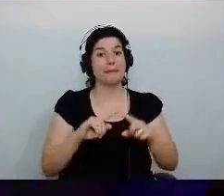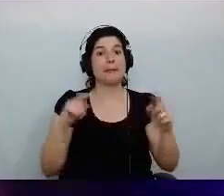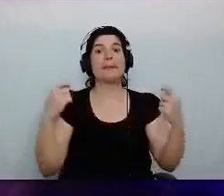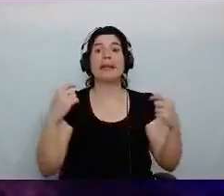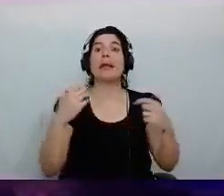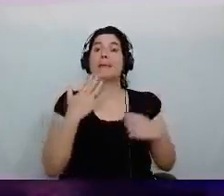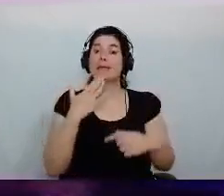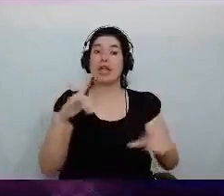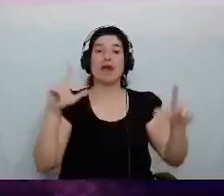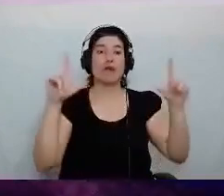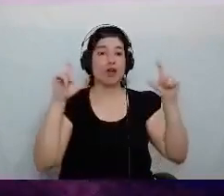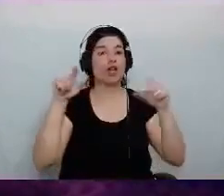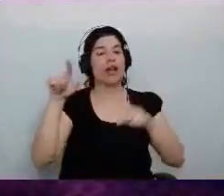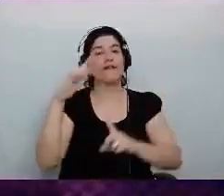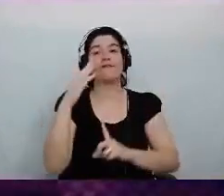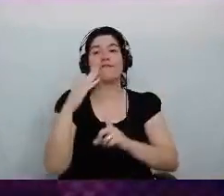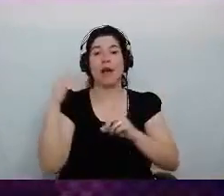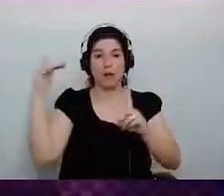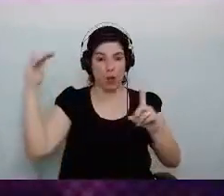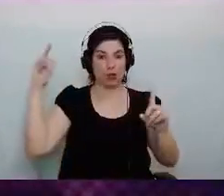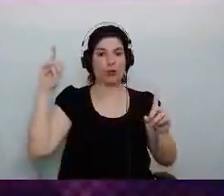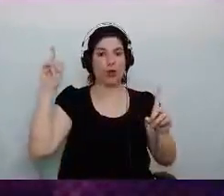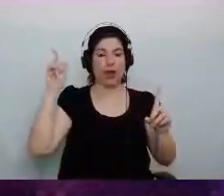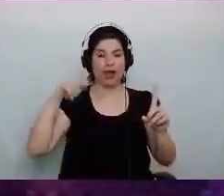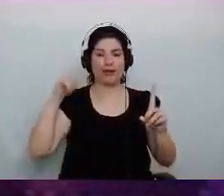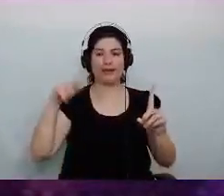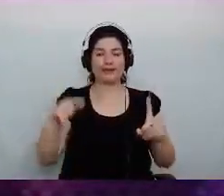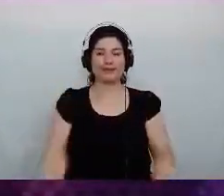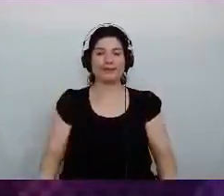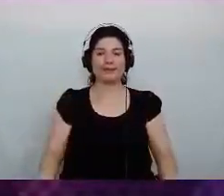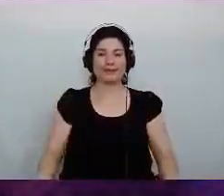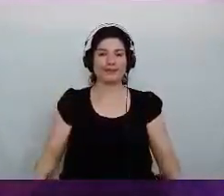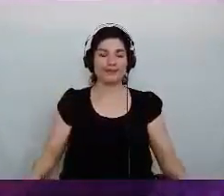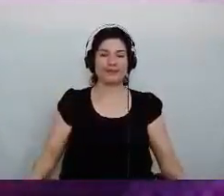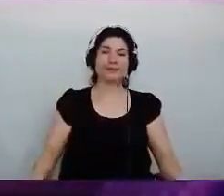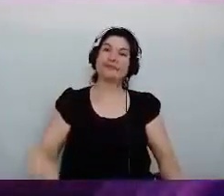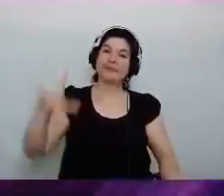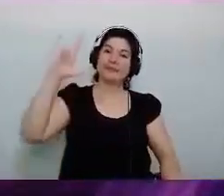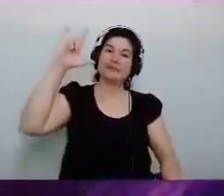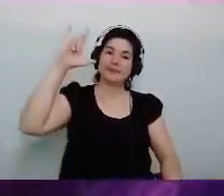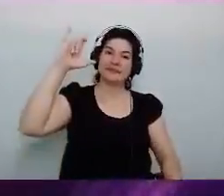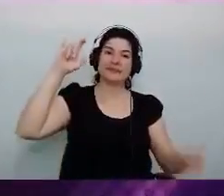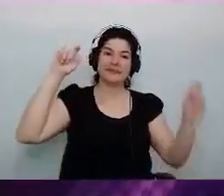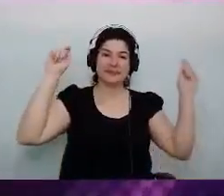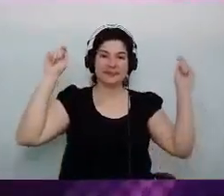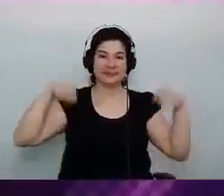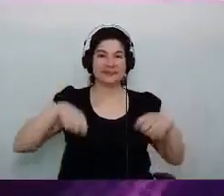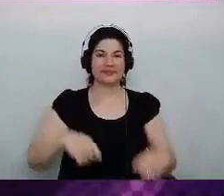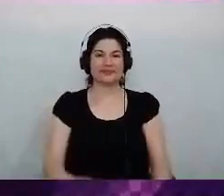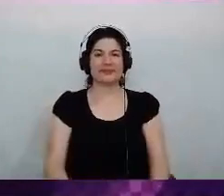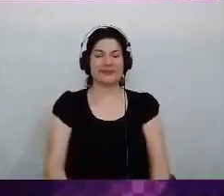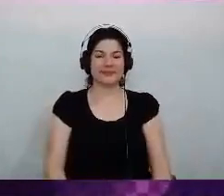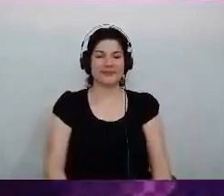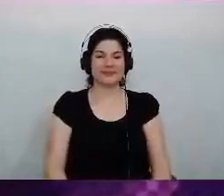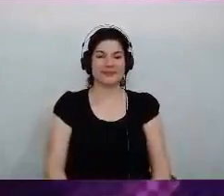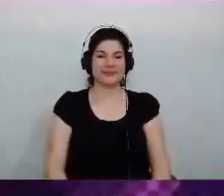famoso, a gente precisa tirar uma foto com a pessoa. Eu sou fã dele, já tô com a selfie pronta aqui. Ó, lá. Não tem? Humildemente, podemos? Manda pra minha mãe